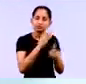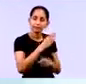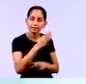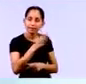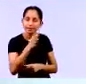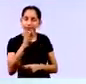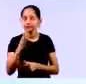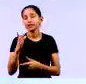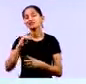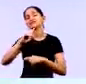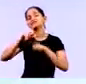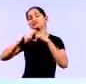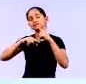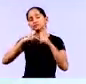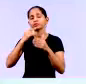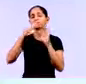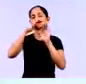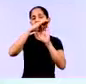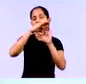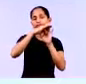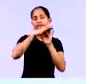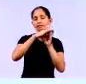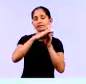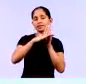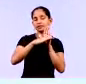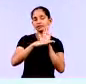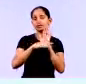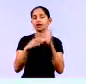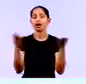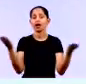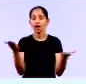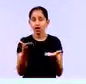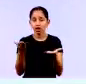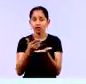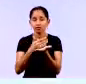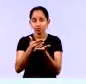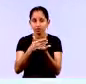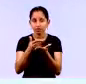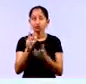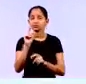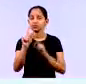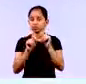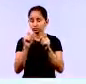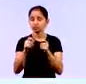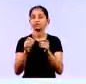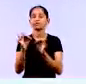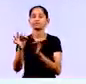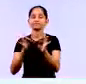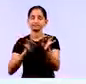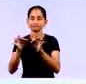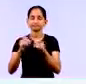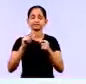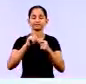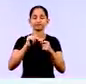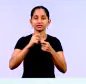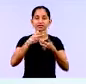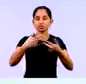isso nós vamos ver passo a passo e iniciando agora com o orçamento de